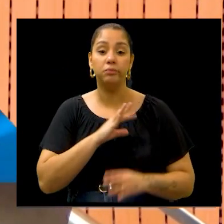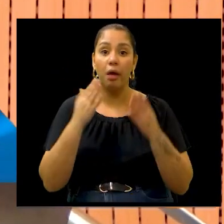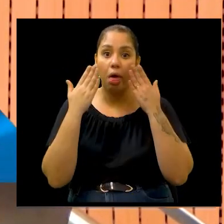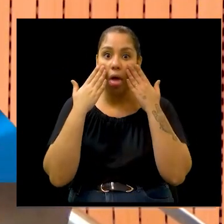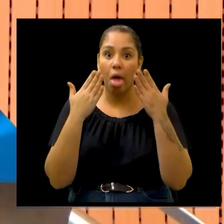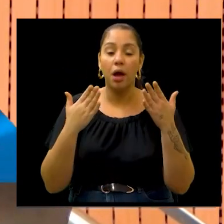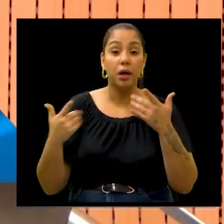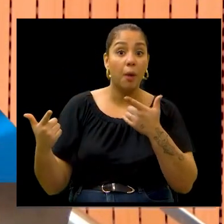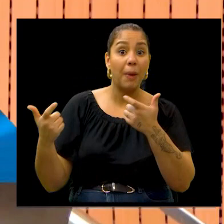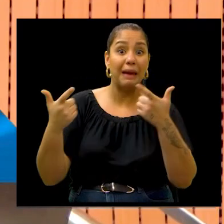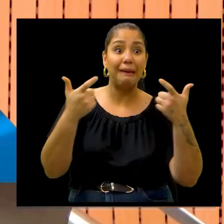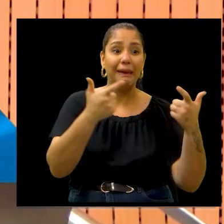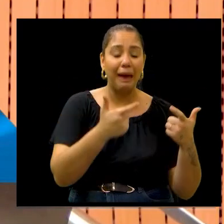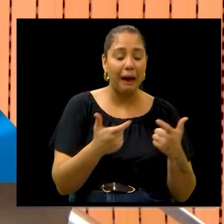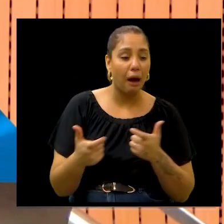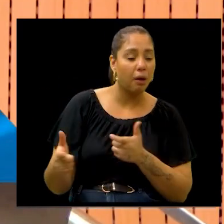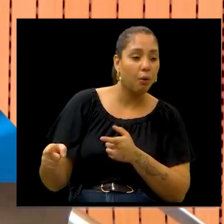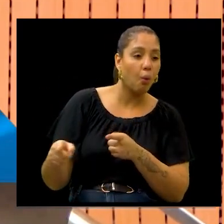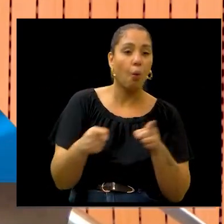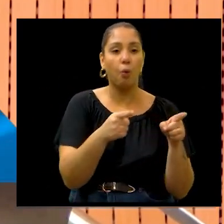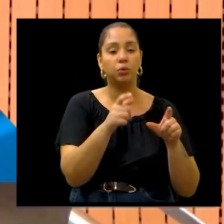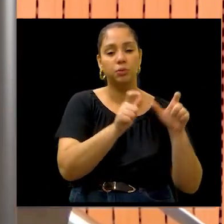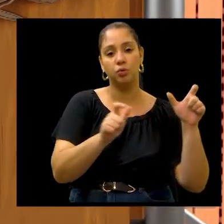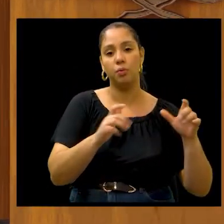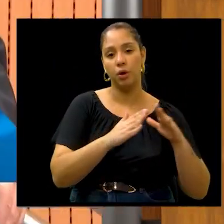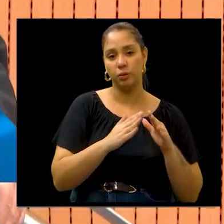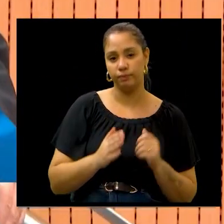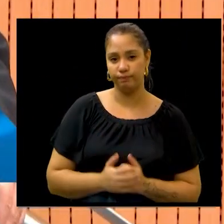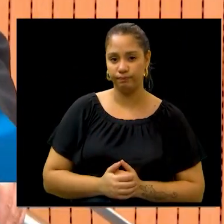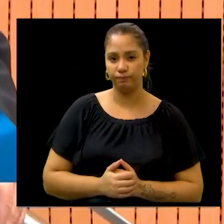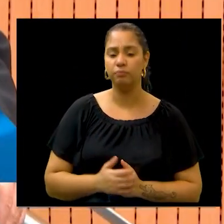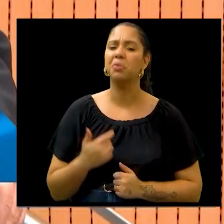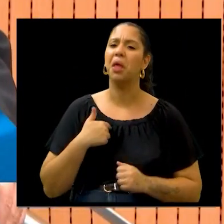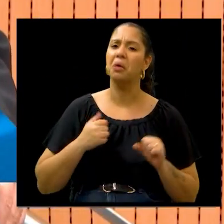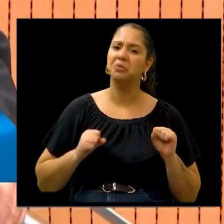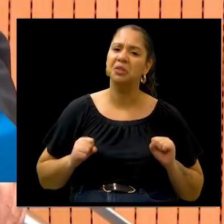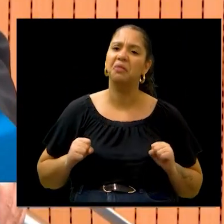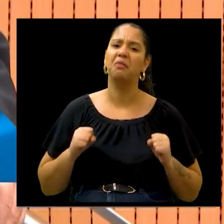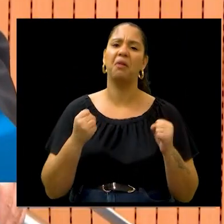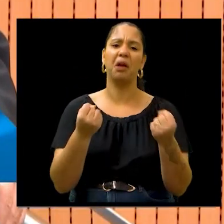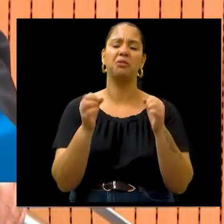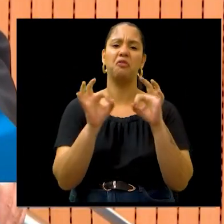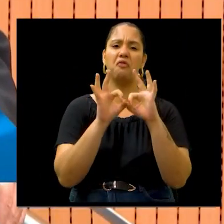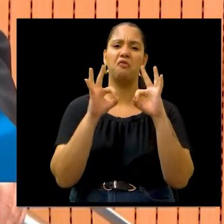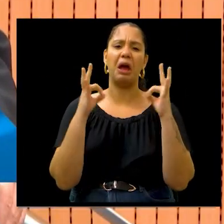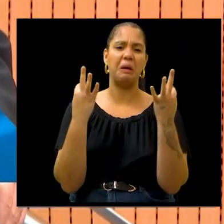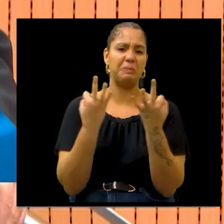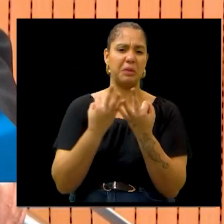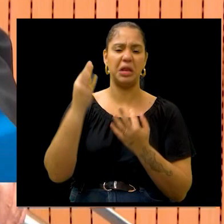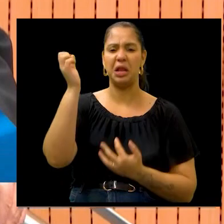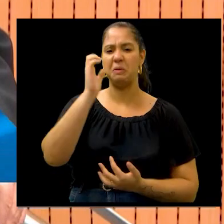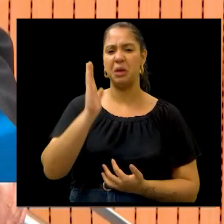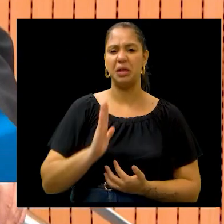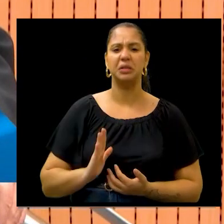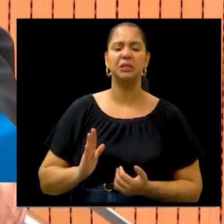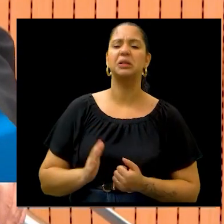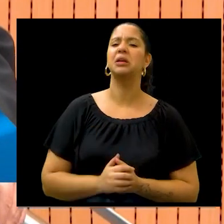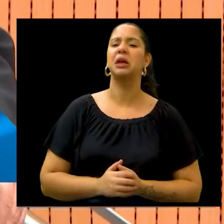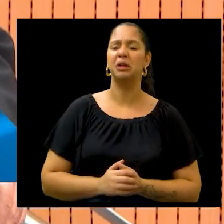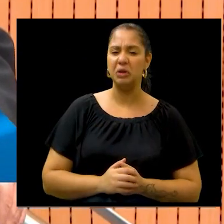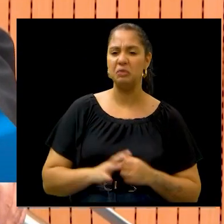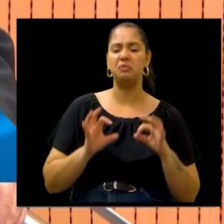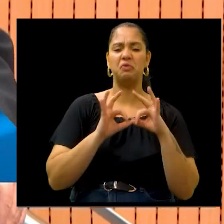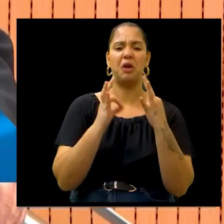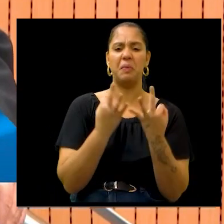para numa guerra contra os moradores. Eu defendo a família brasileira, defendo a